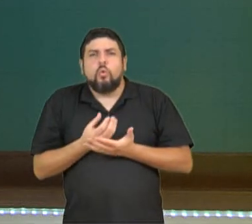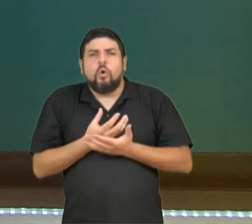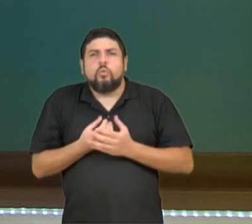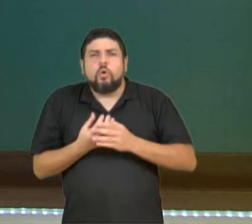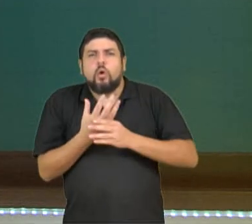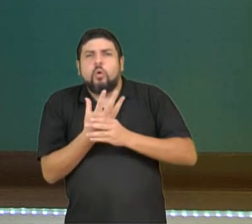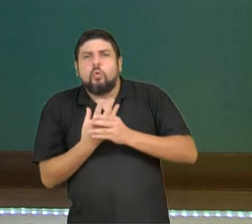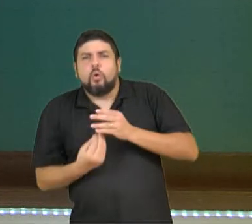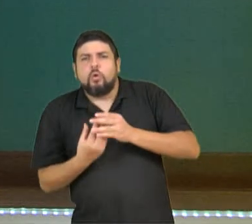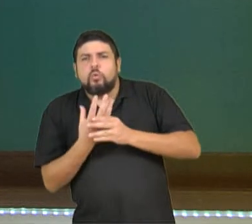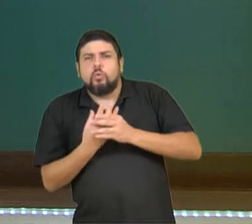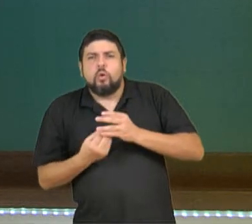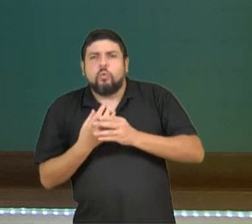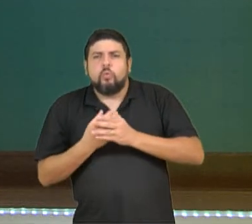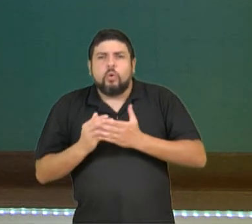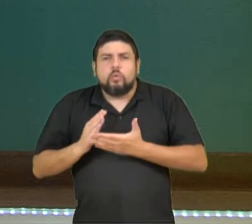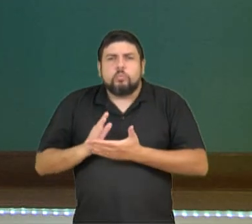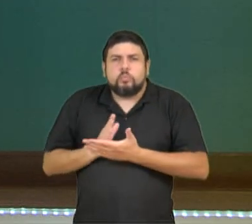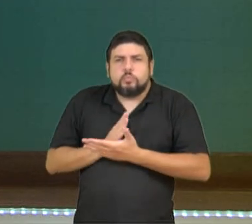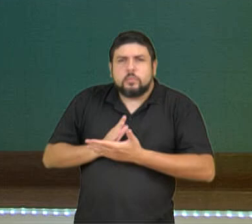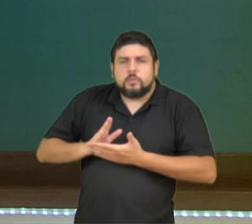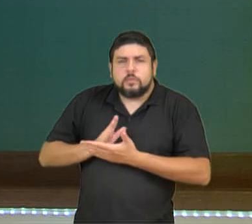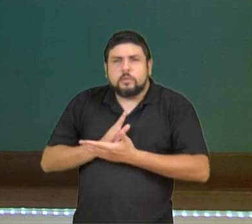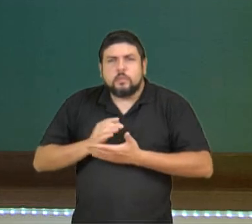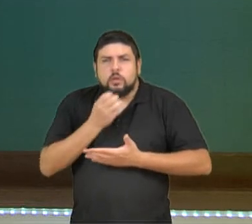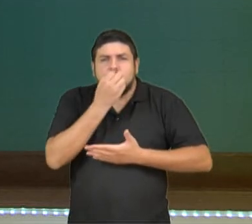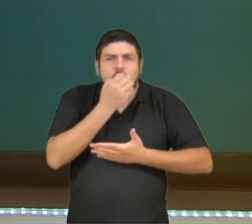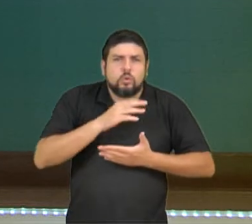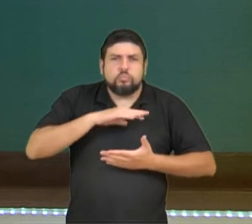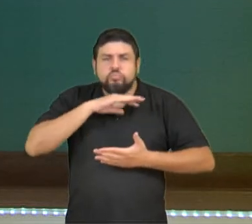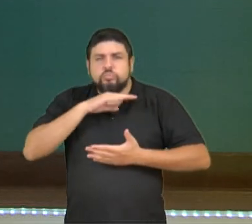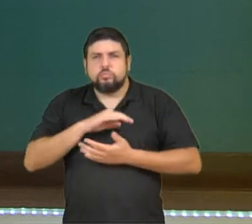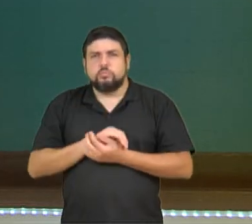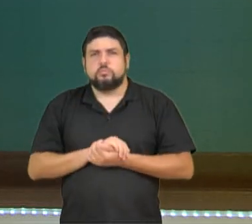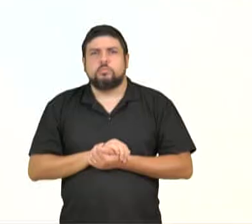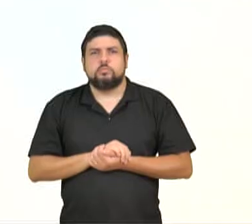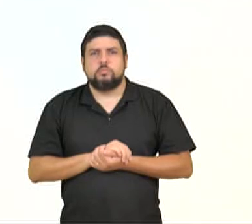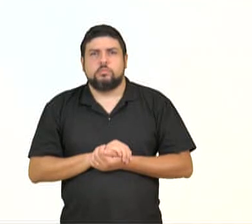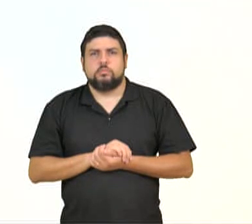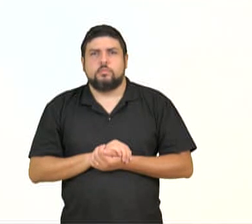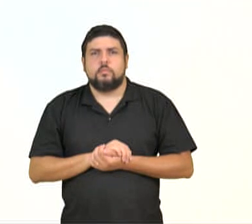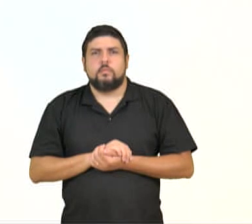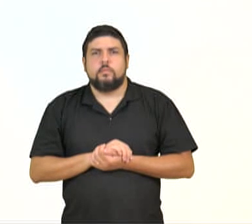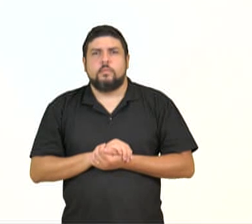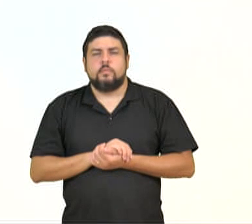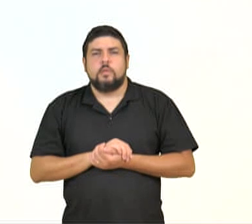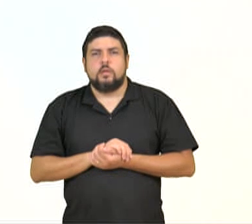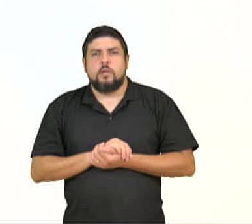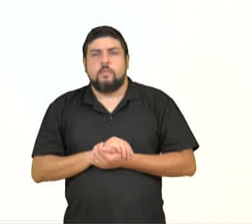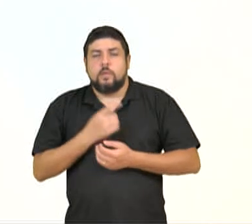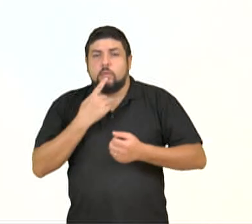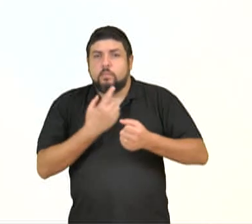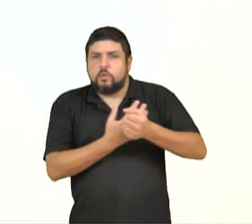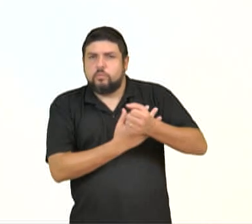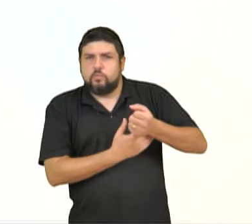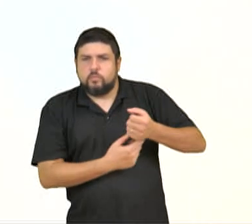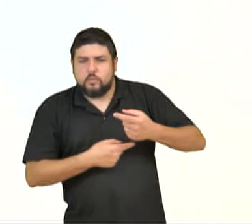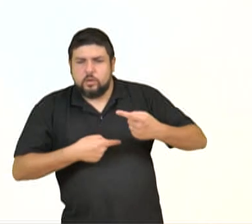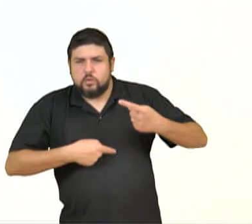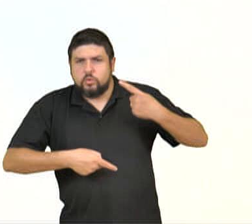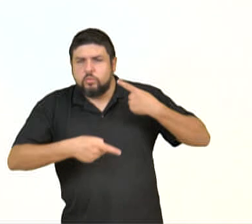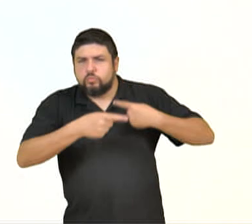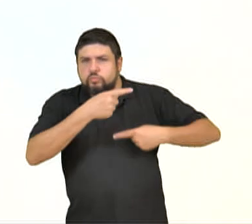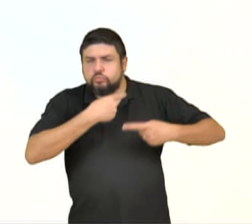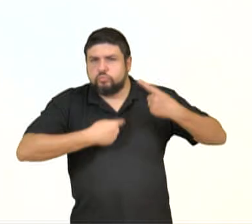sendo filtrada, tá? No percurso pelos vasos sanguíneos aí,